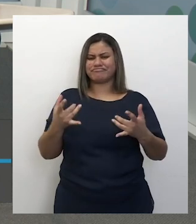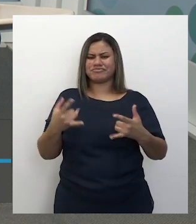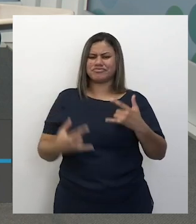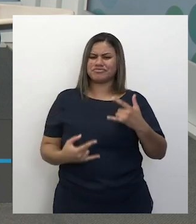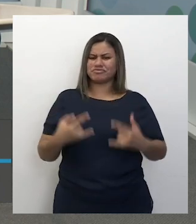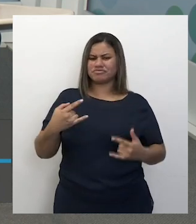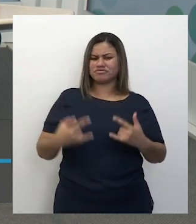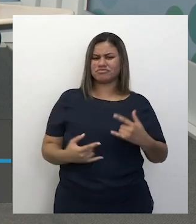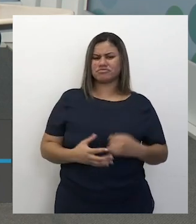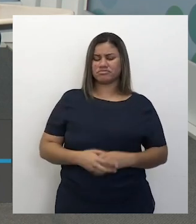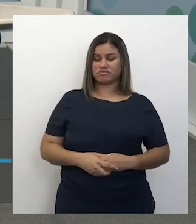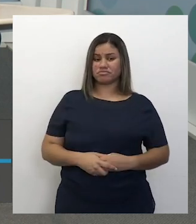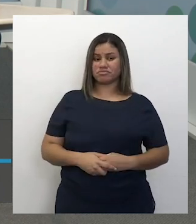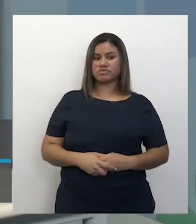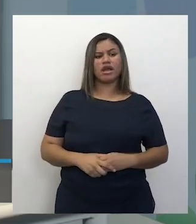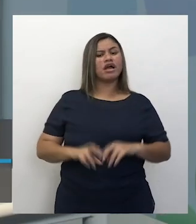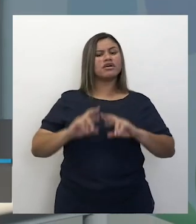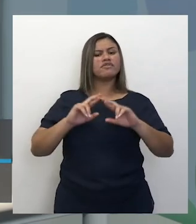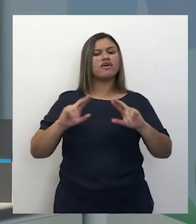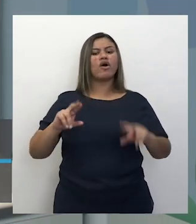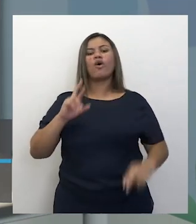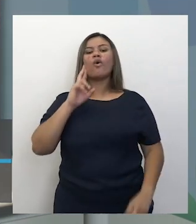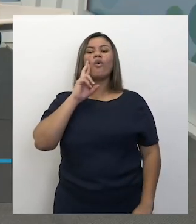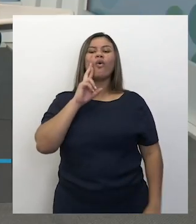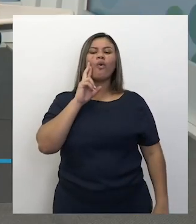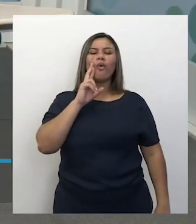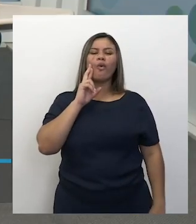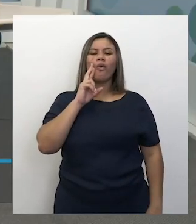Professor, e quantas coisas rosas tem no estúdio?